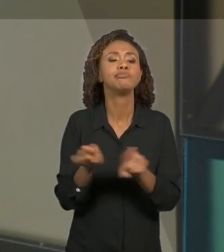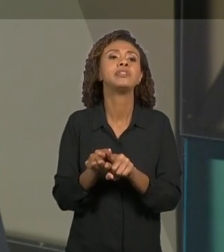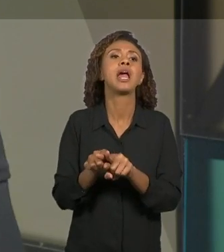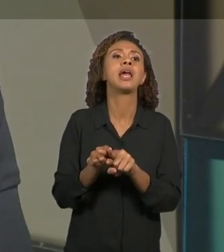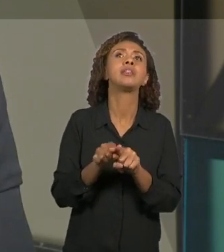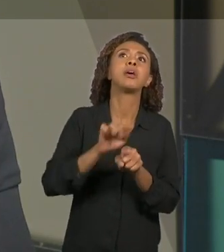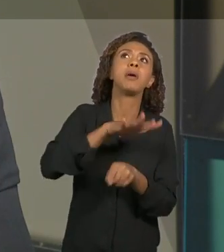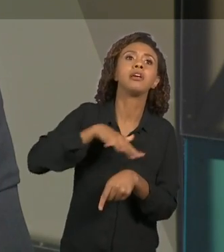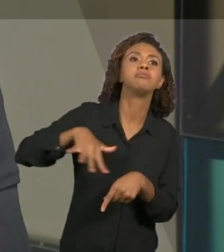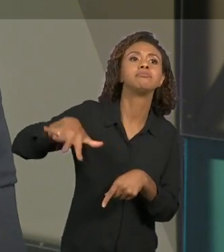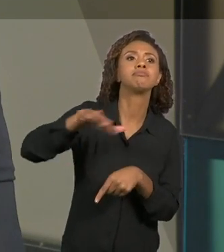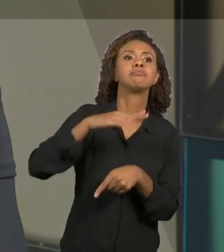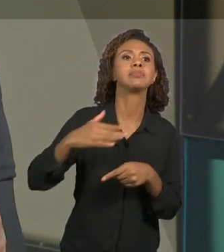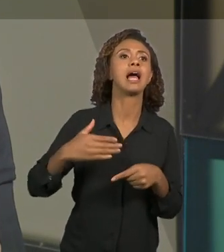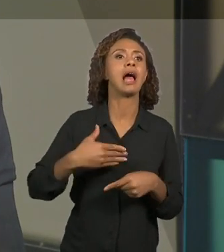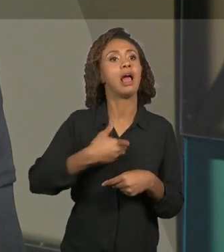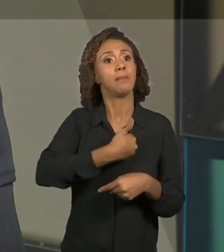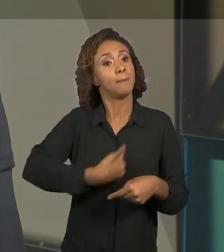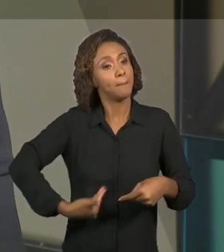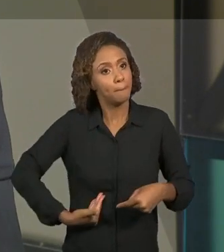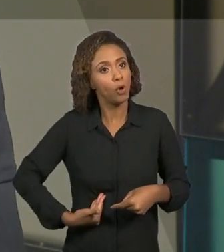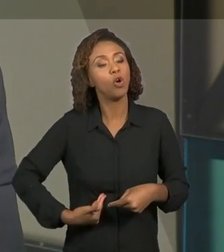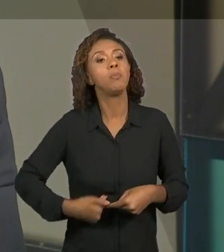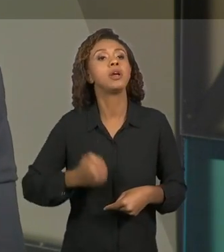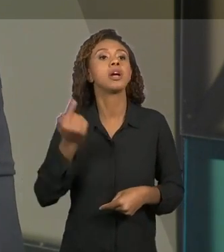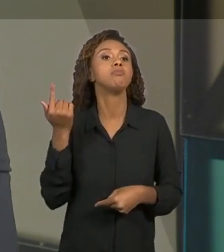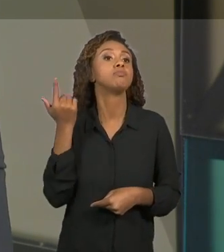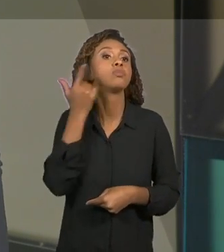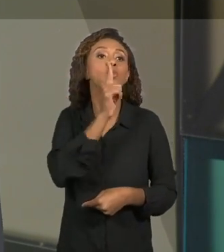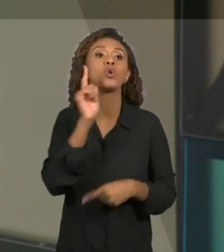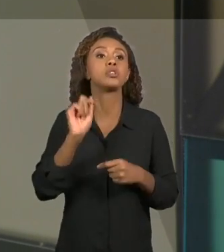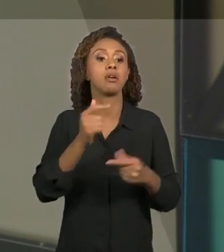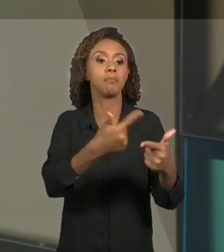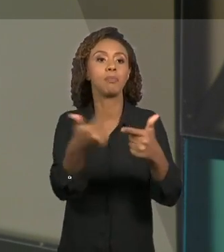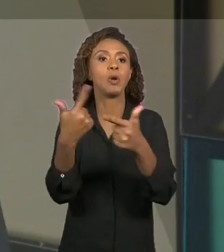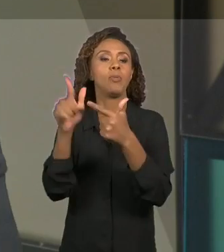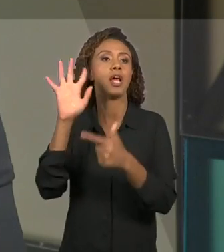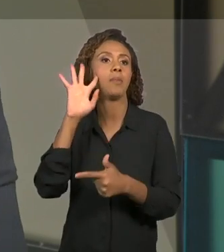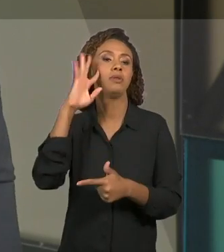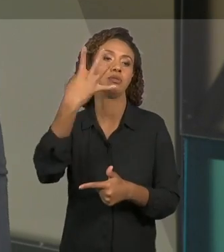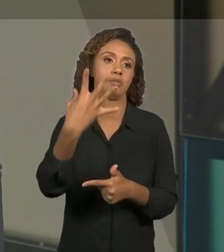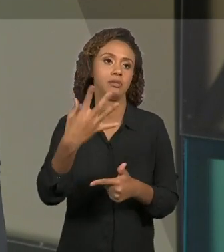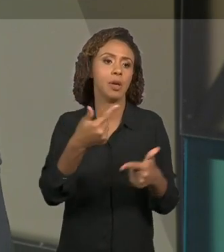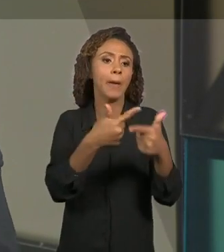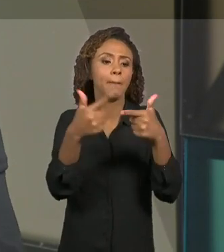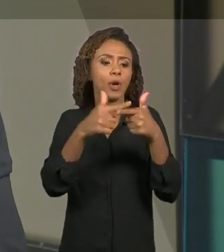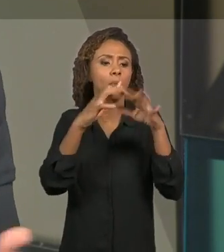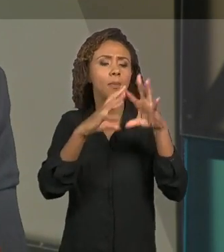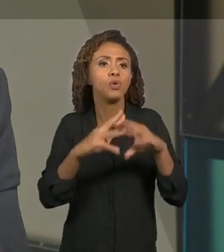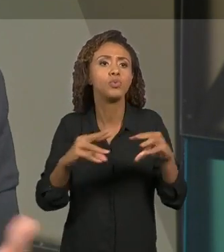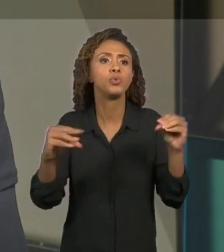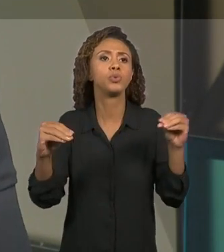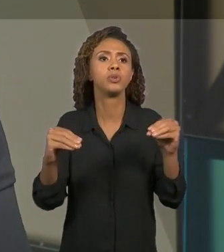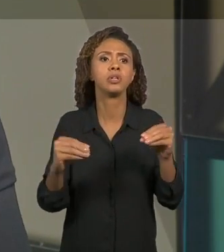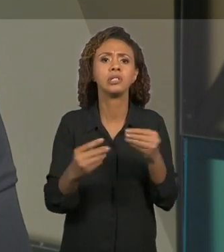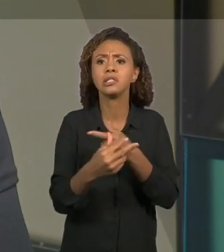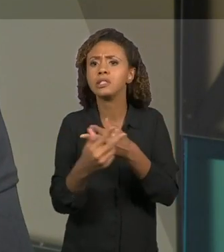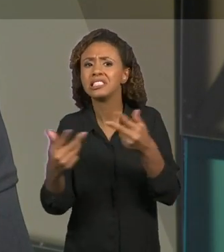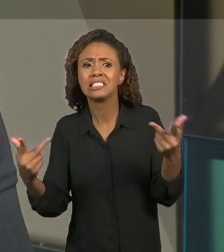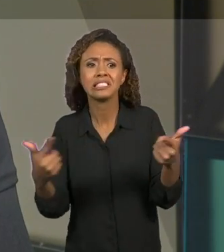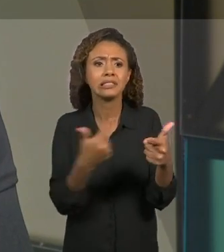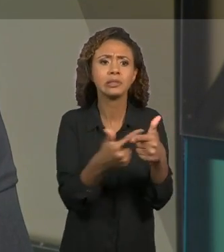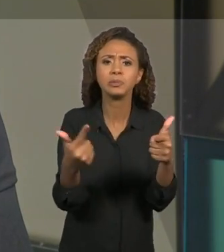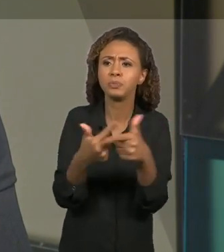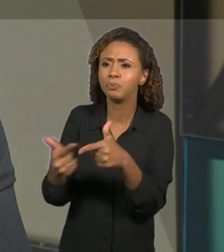problemas ele tenha a capacidade de projetar soluções de buscar soluções para problemas que são